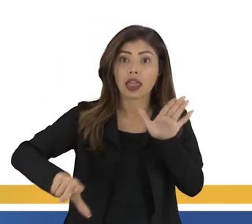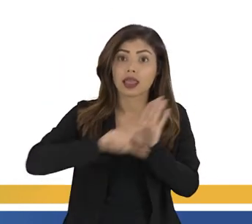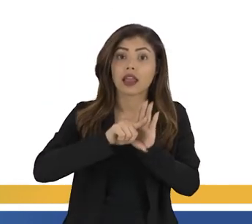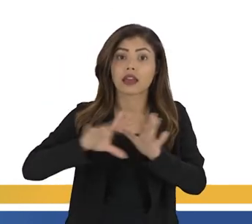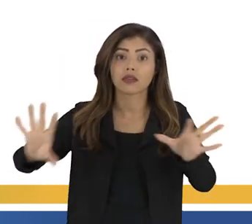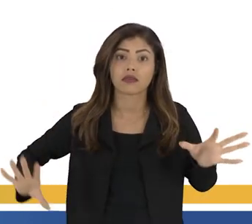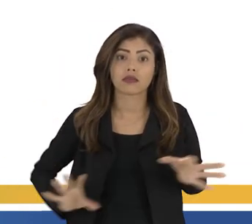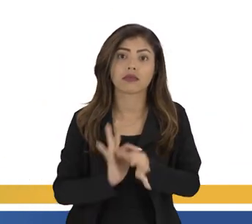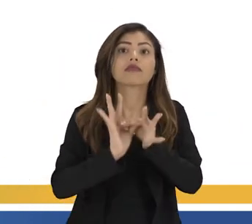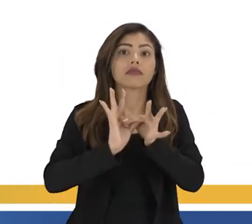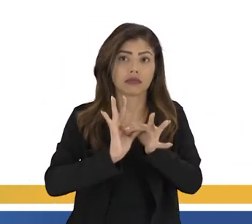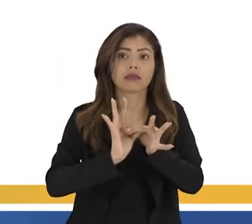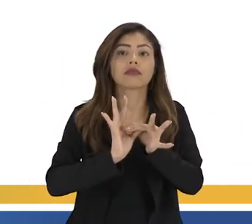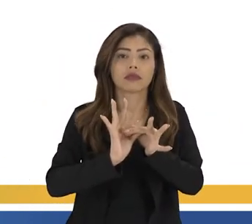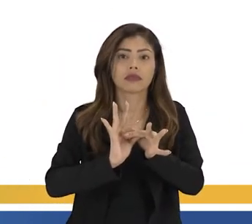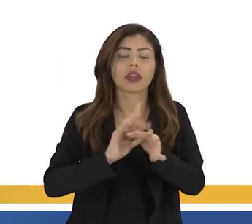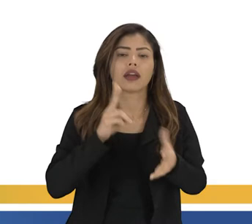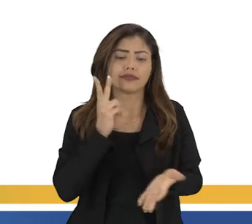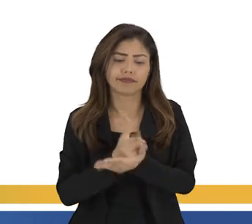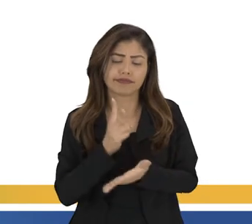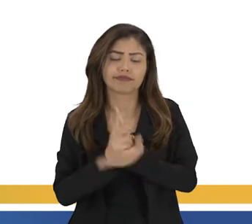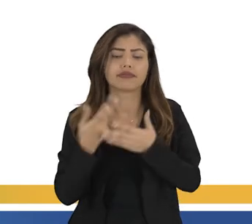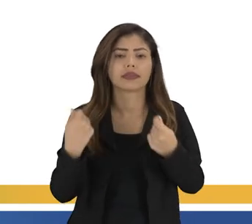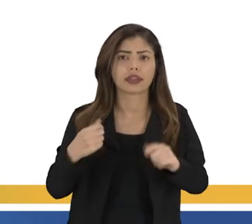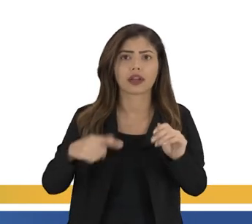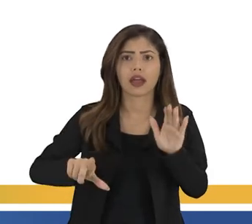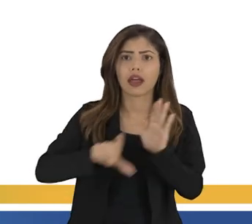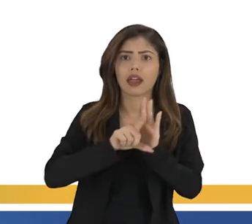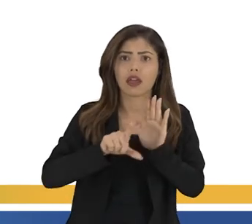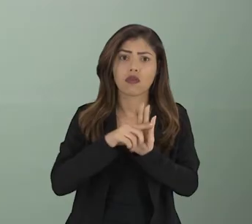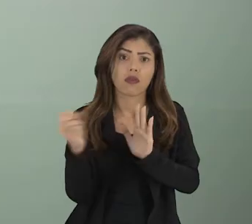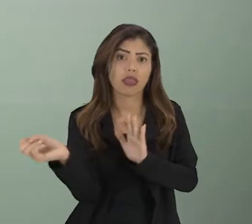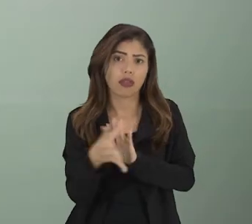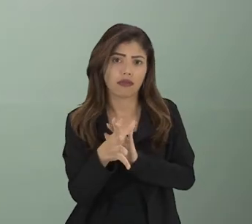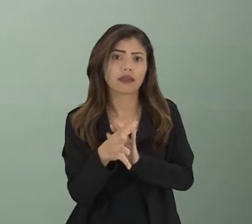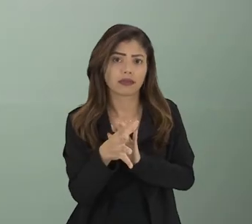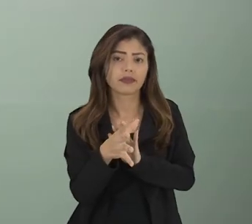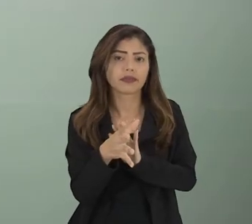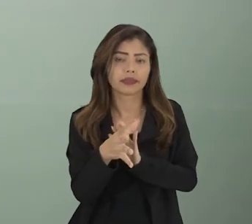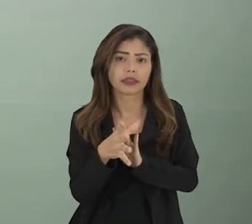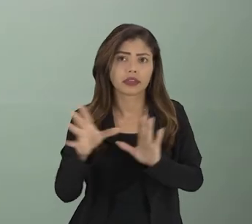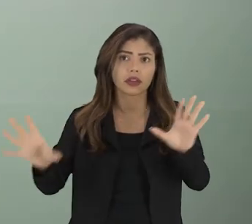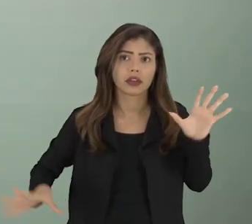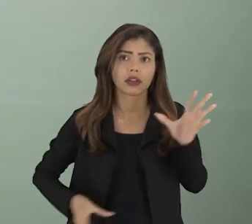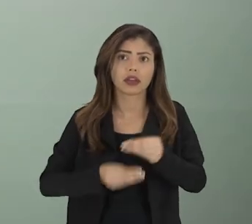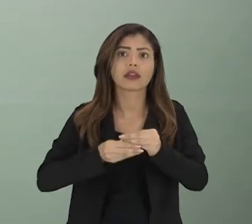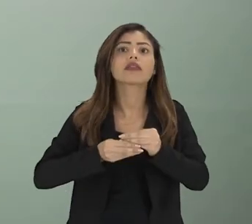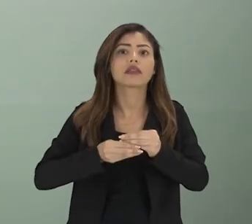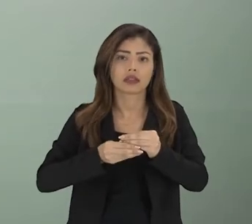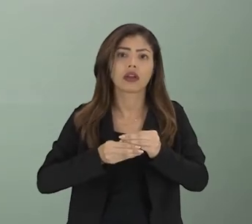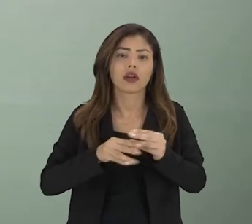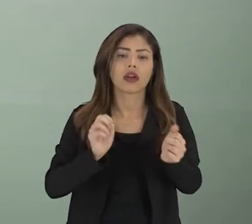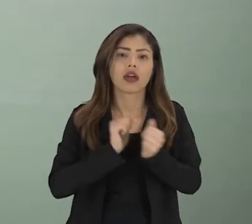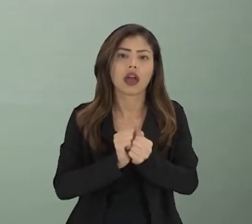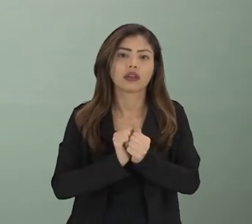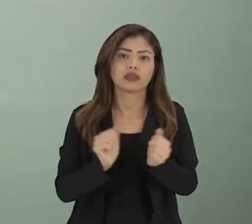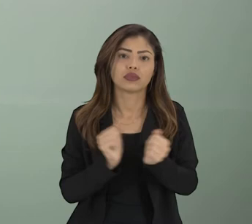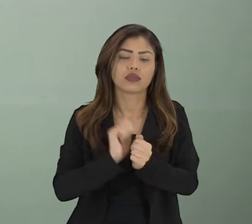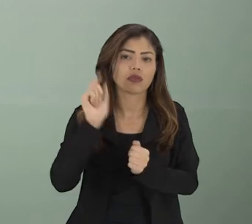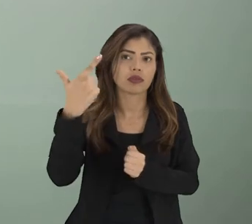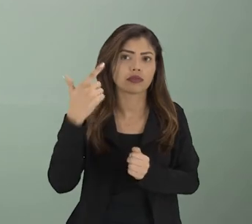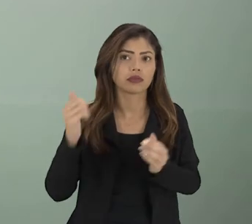complementares hoje então sempre que necessário né cria-se uma nova lei que nós chamamos de lei